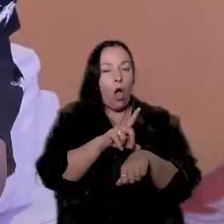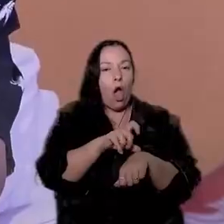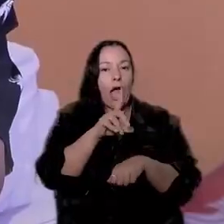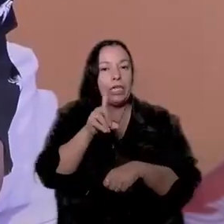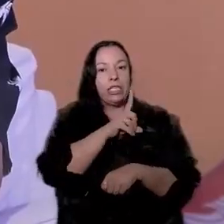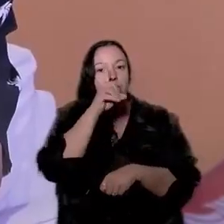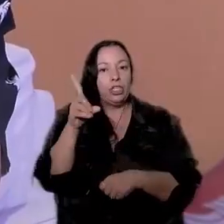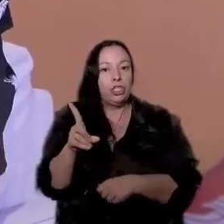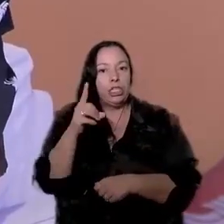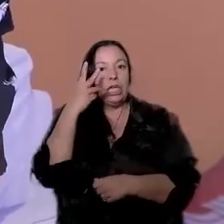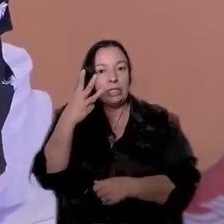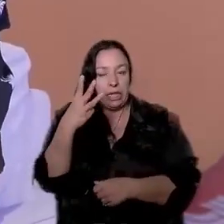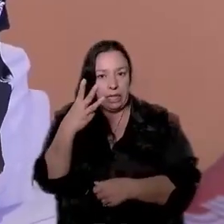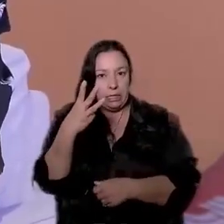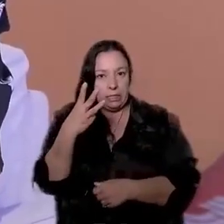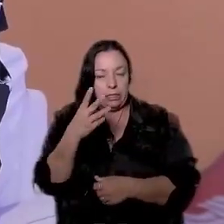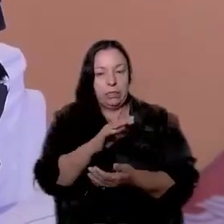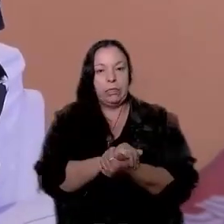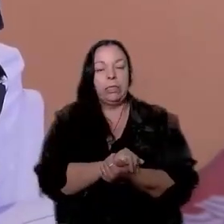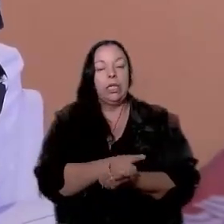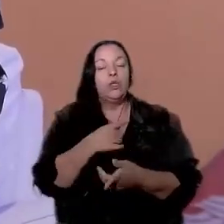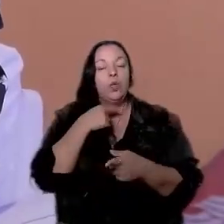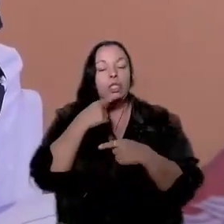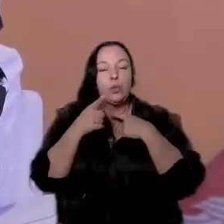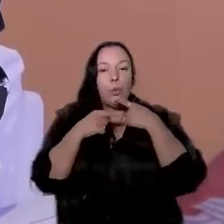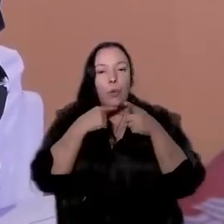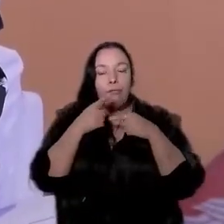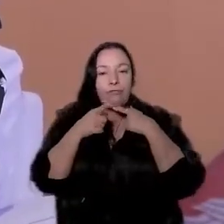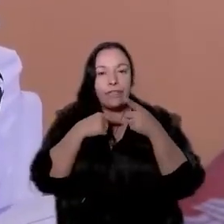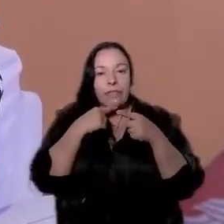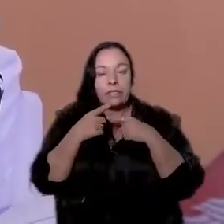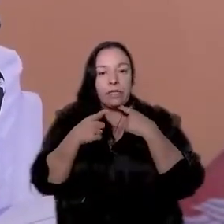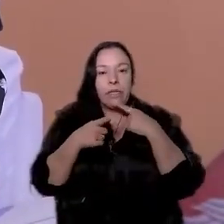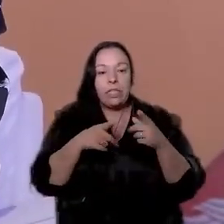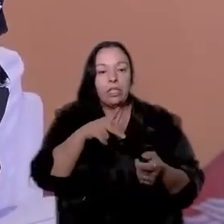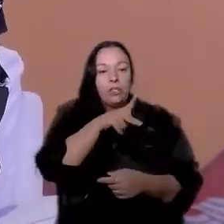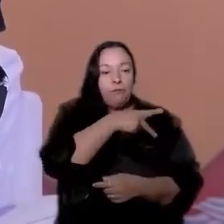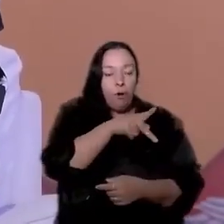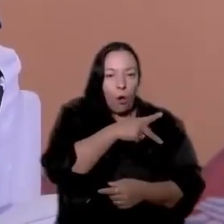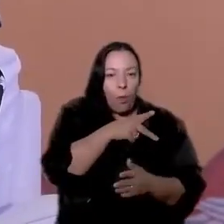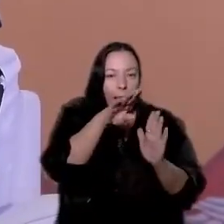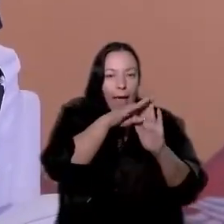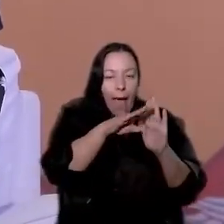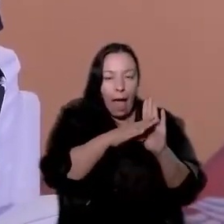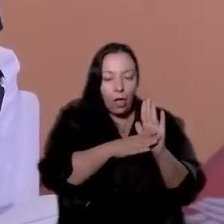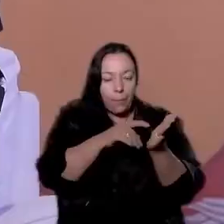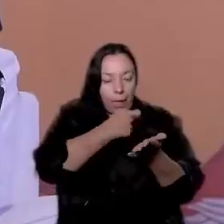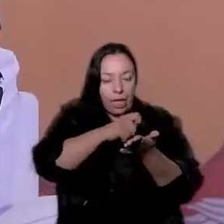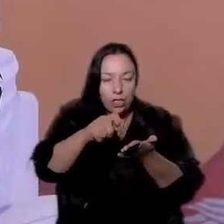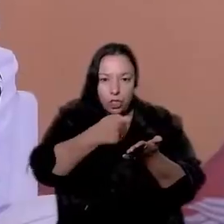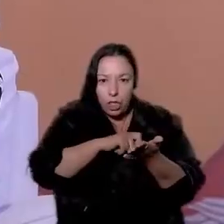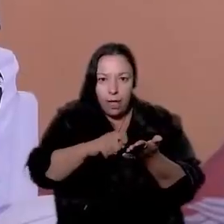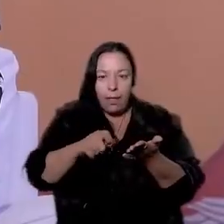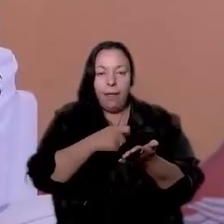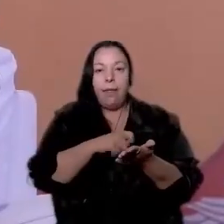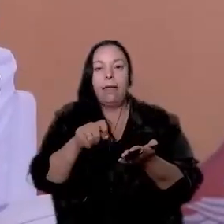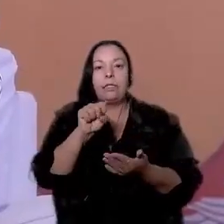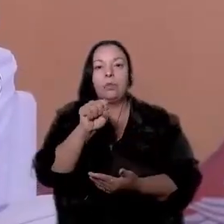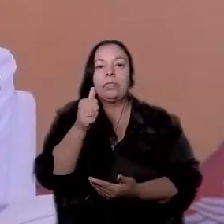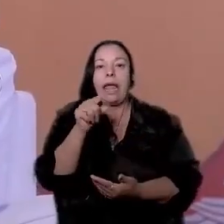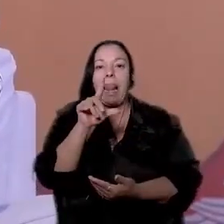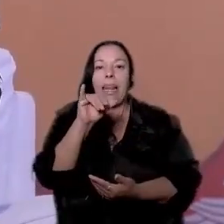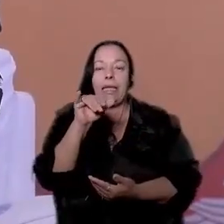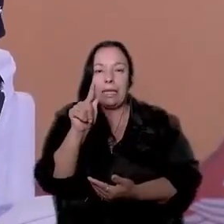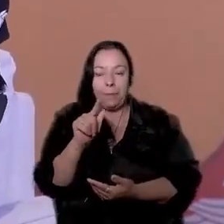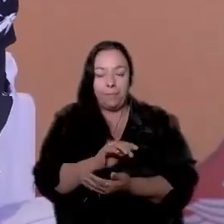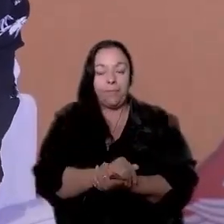ter a oportunidade de tirar suas últimas dúvidas sobre o preenchimento dos formulários, sobre a questão do SALIC, para poder se